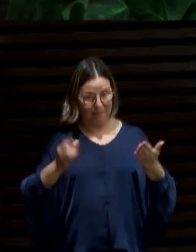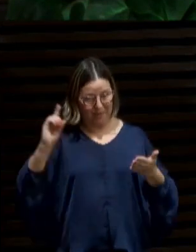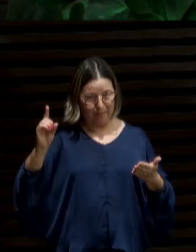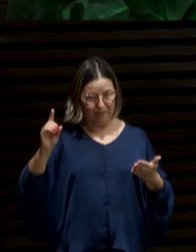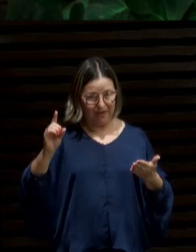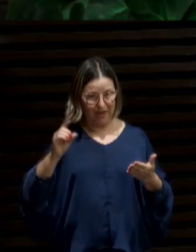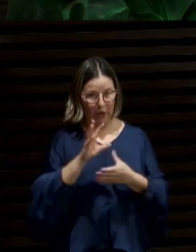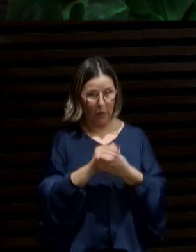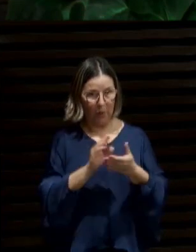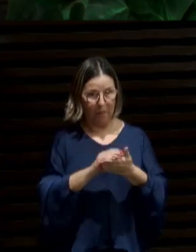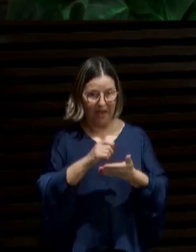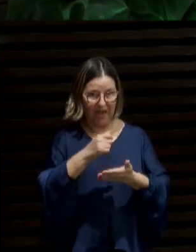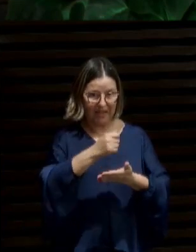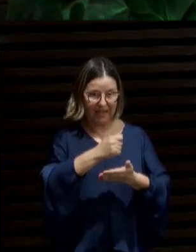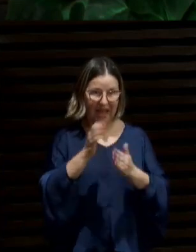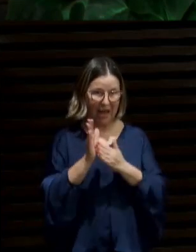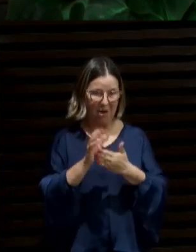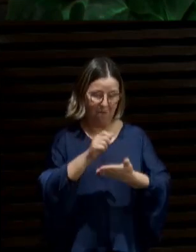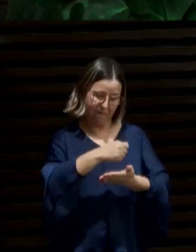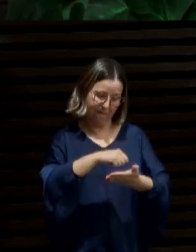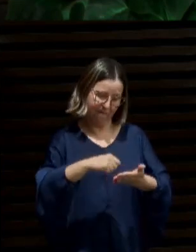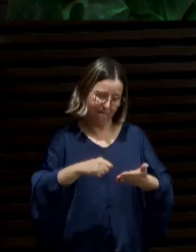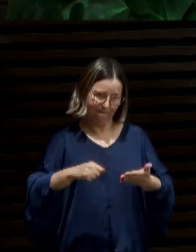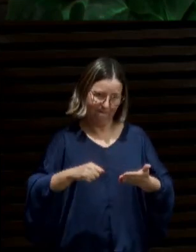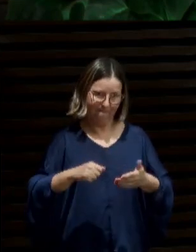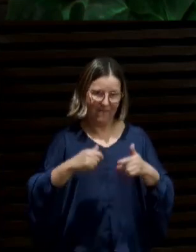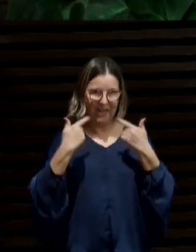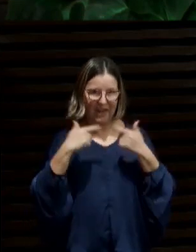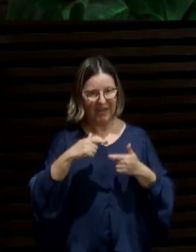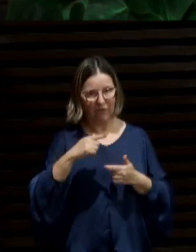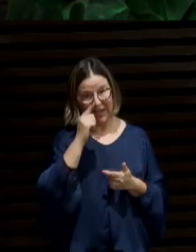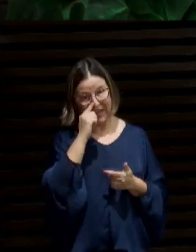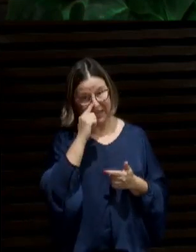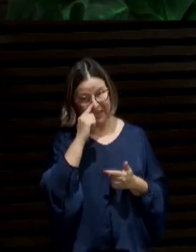E elas eram escritas em grego, latim.